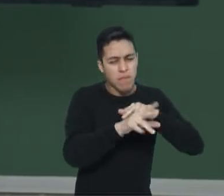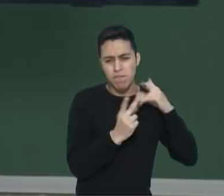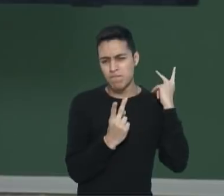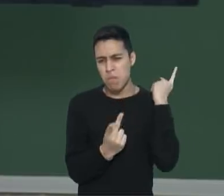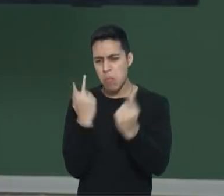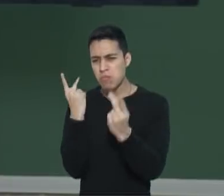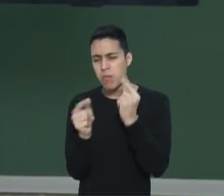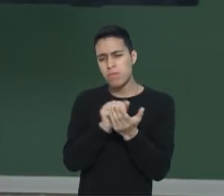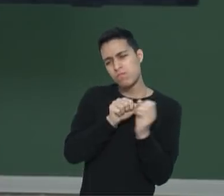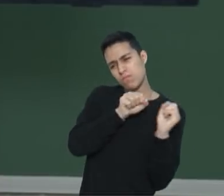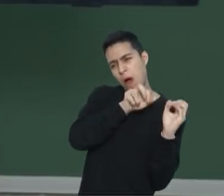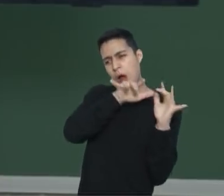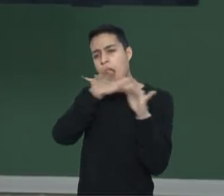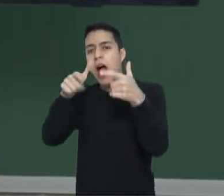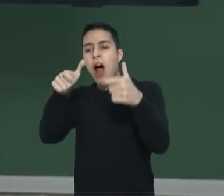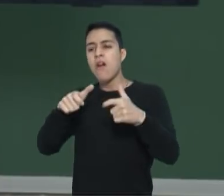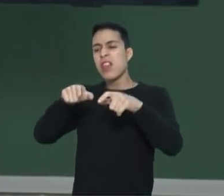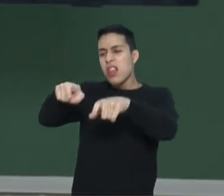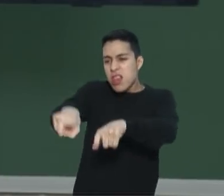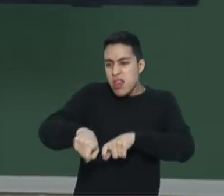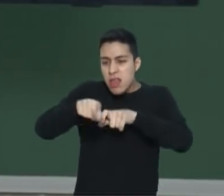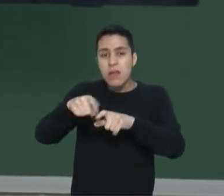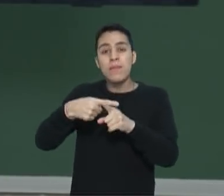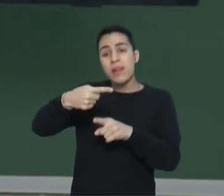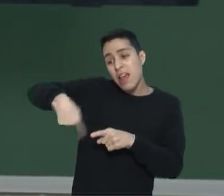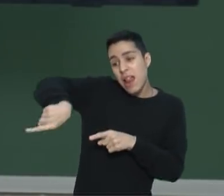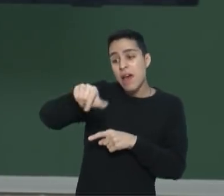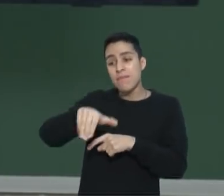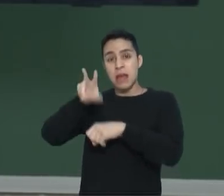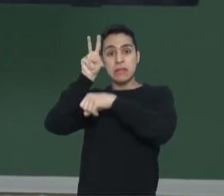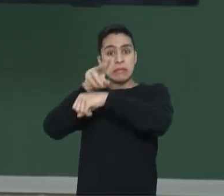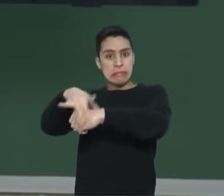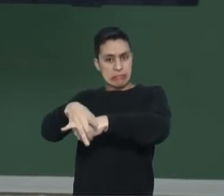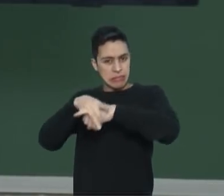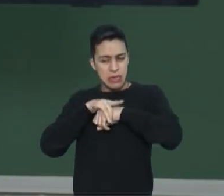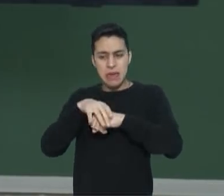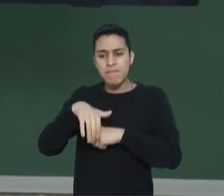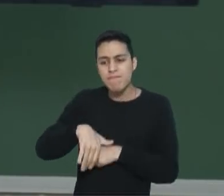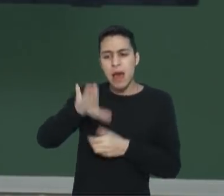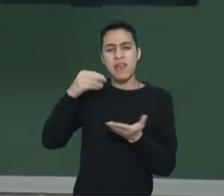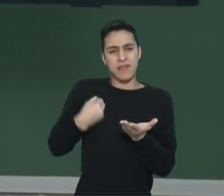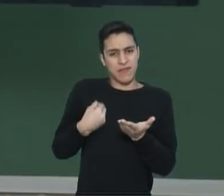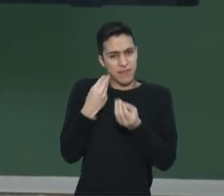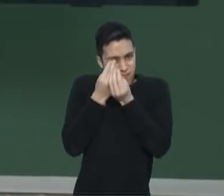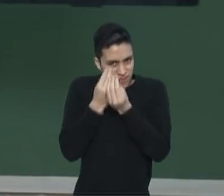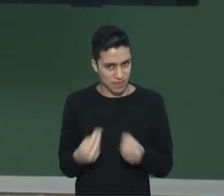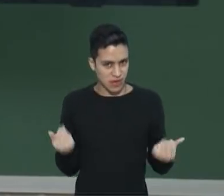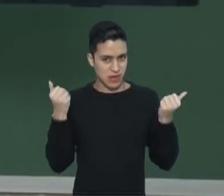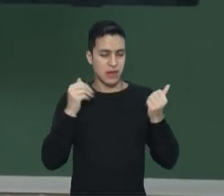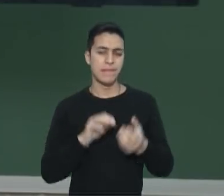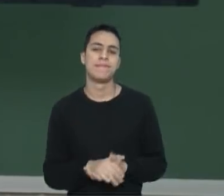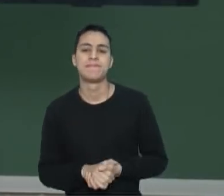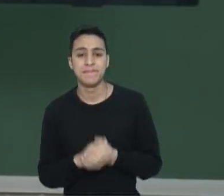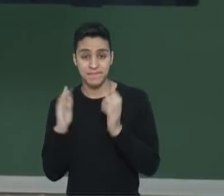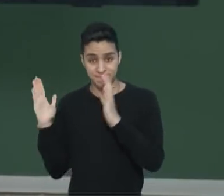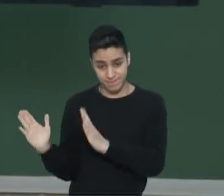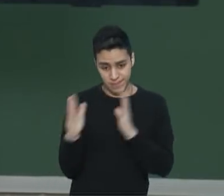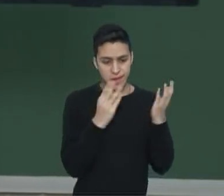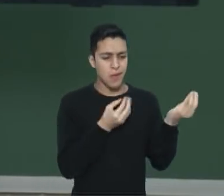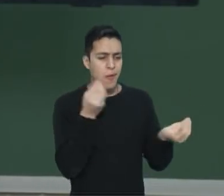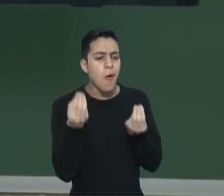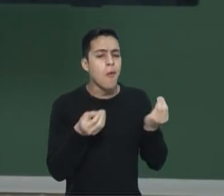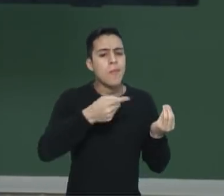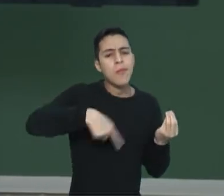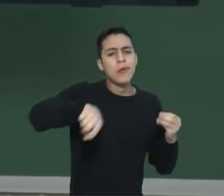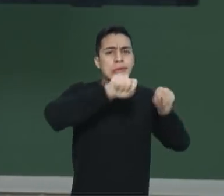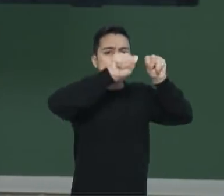Roma, em direção ao campo. Por quê? Porque lá eles têm mais proteção, eles têm um ganho de vida melhor. O declínio do